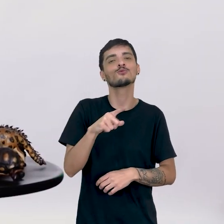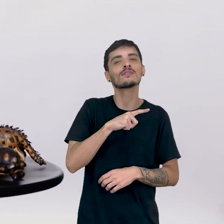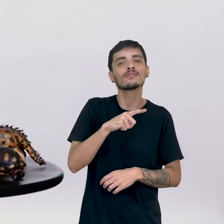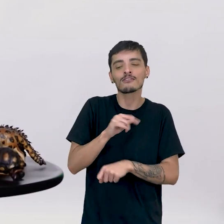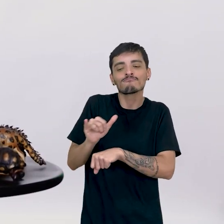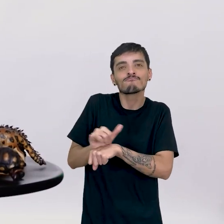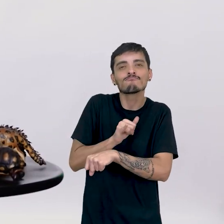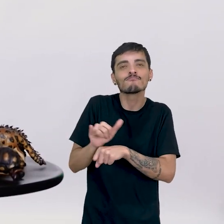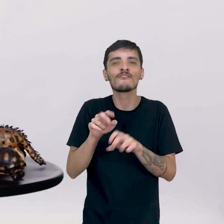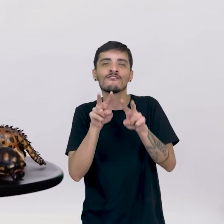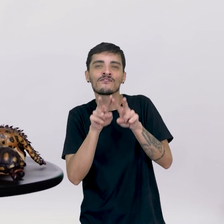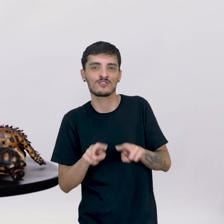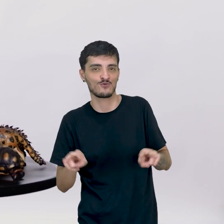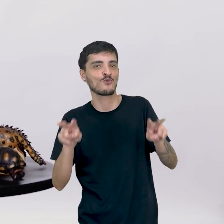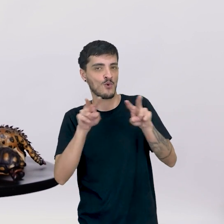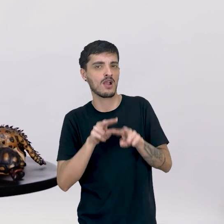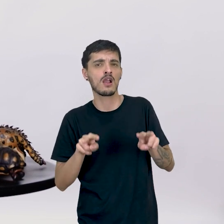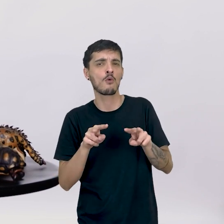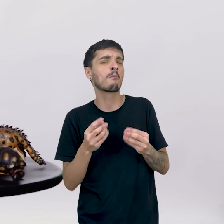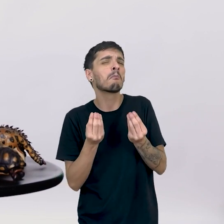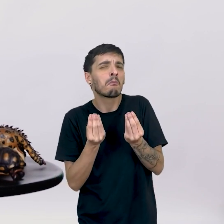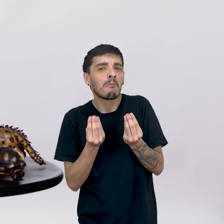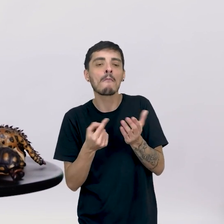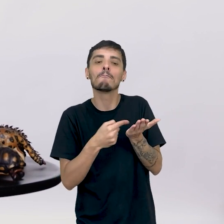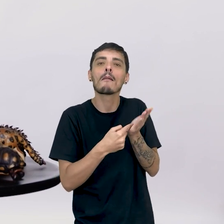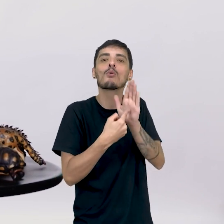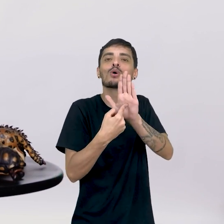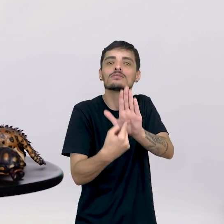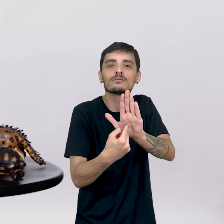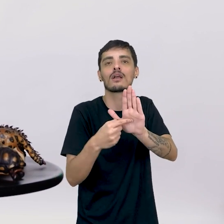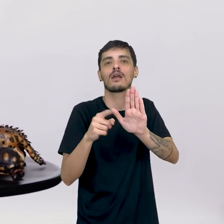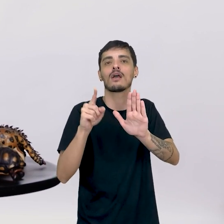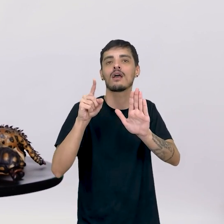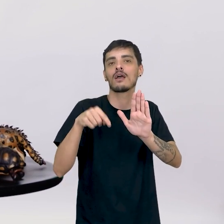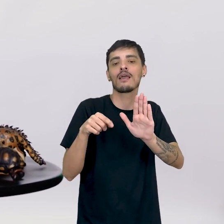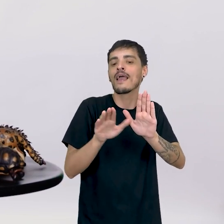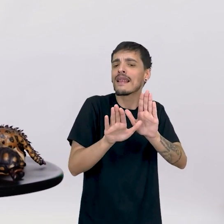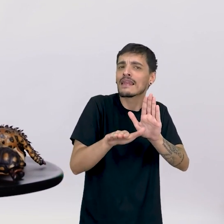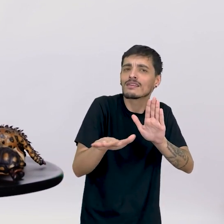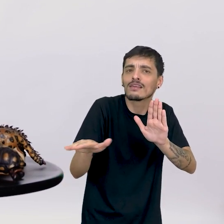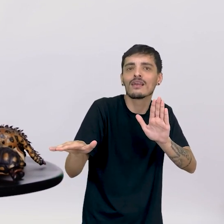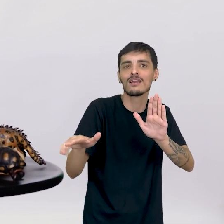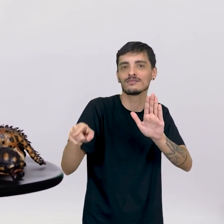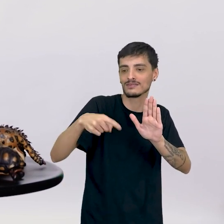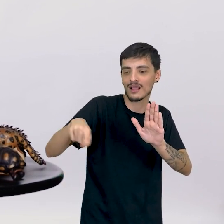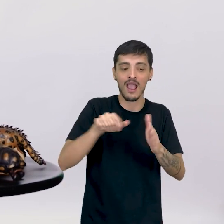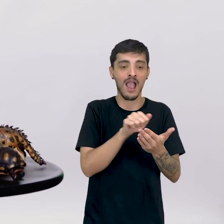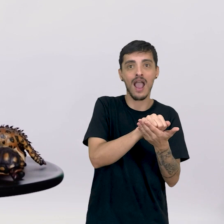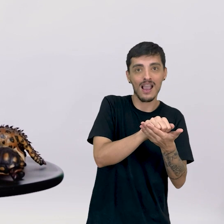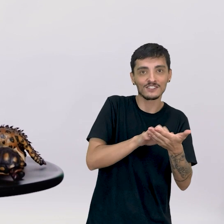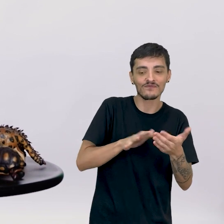Bonfim usou uma série de estratégias visuais para exibir e demonstrar uma situação de aprendizagem gráfico-plástica realizada em parceria